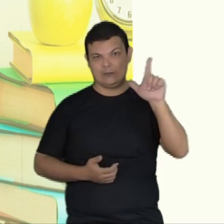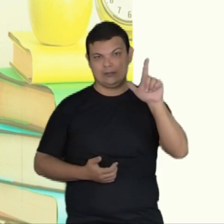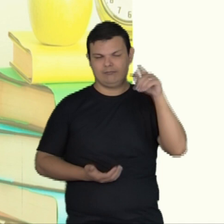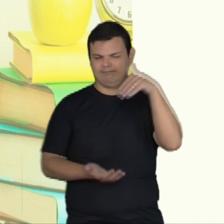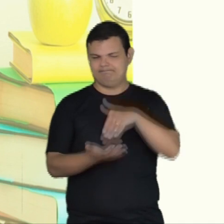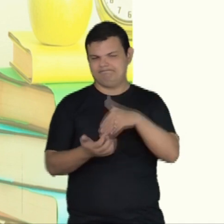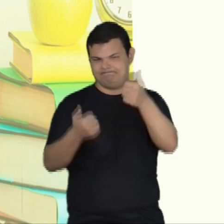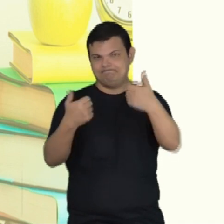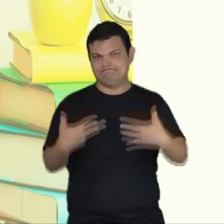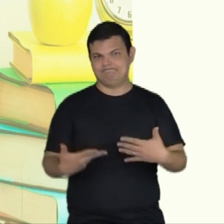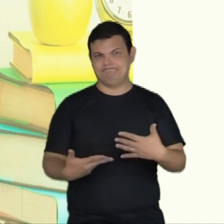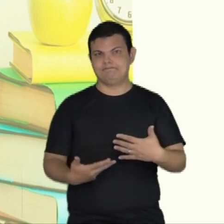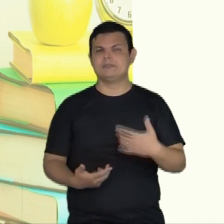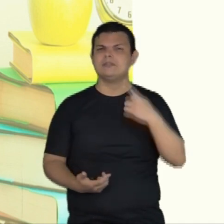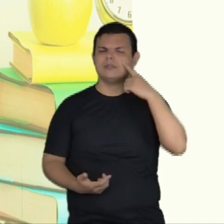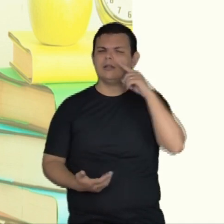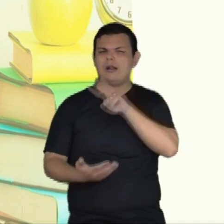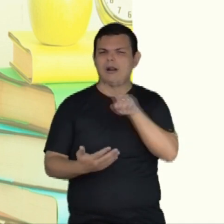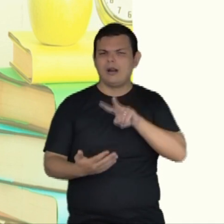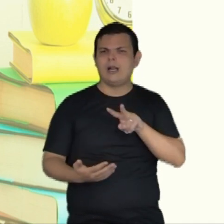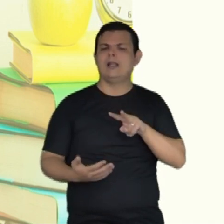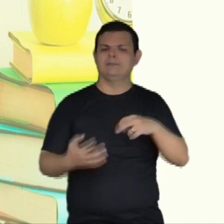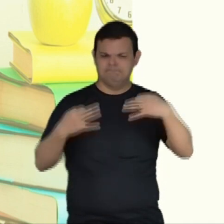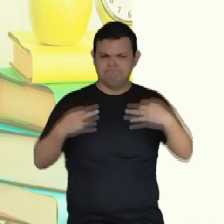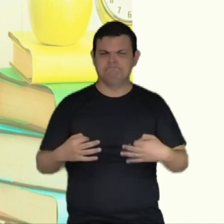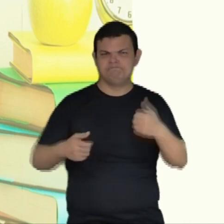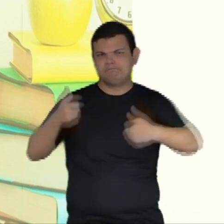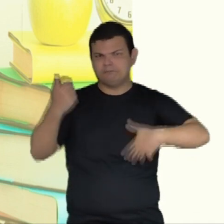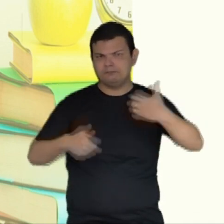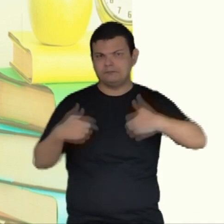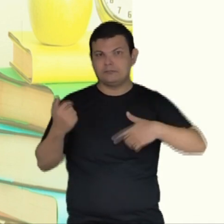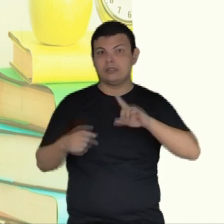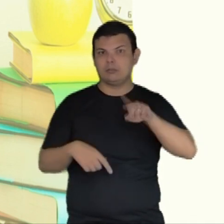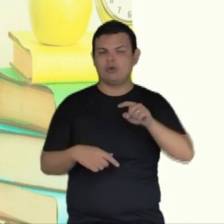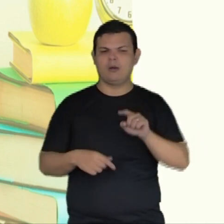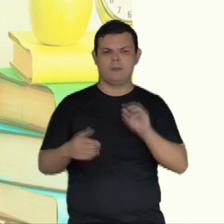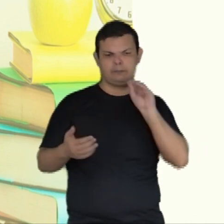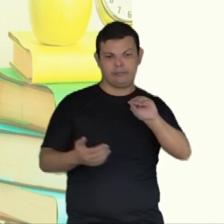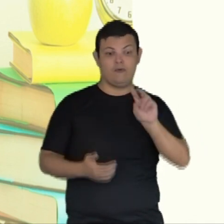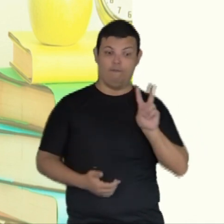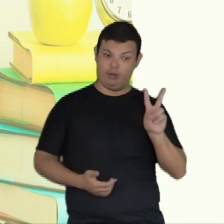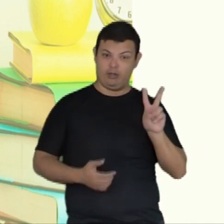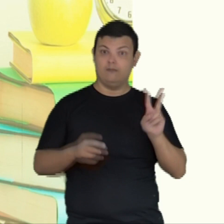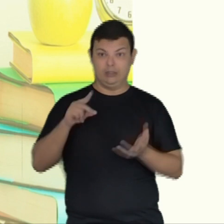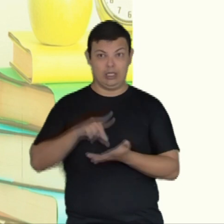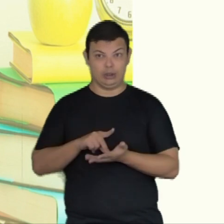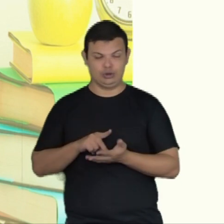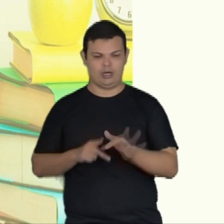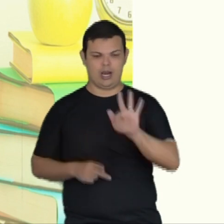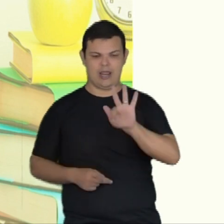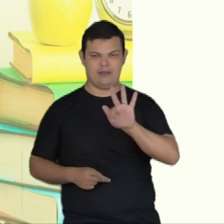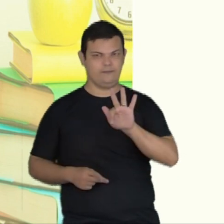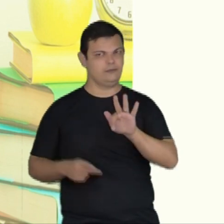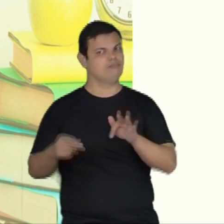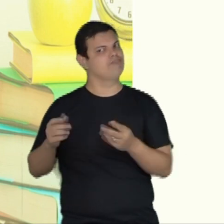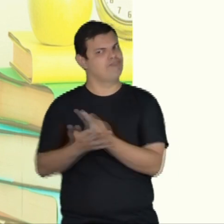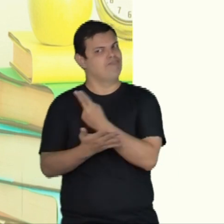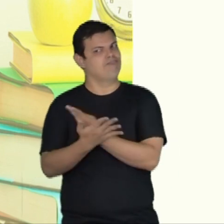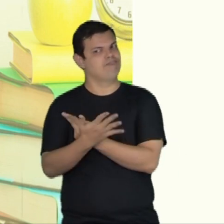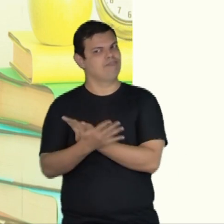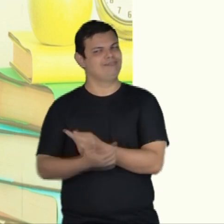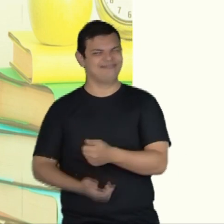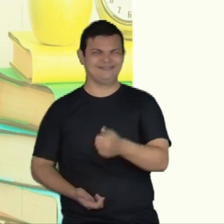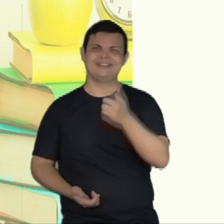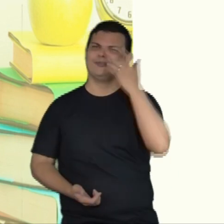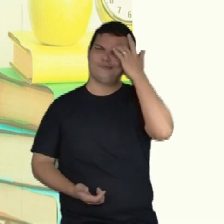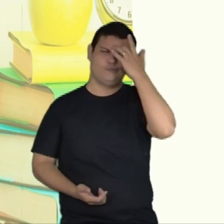aqui, olha só. Leia as afirmações abaixo e depois assinale V para verdadeiro e F para falso. Ah, isso